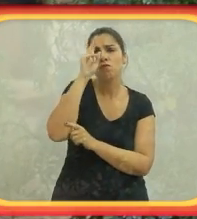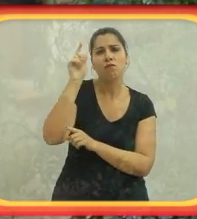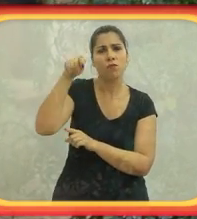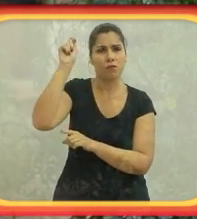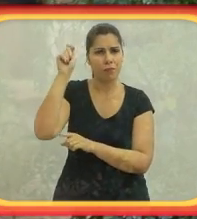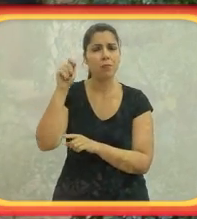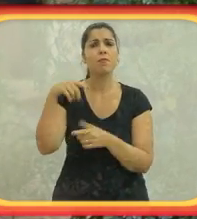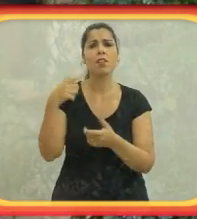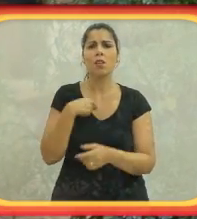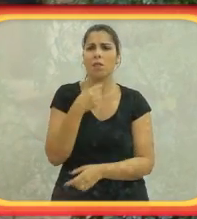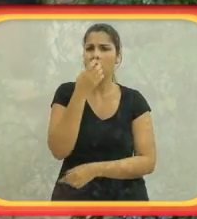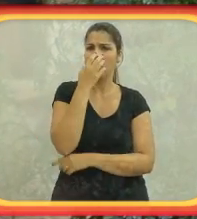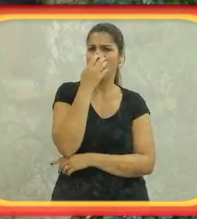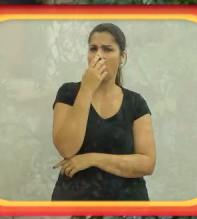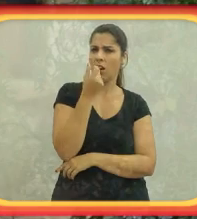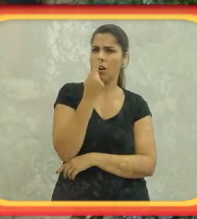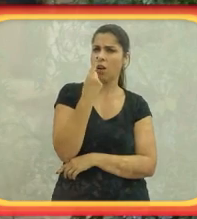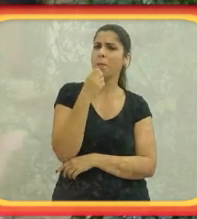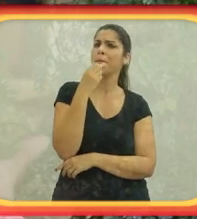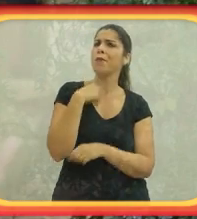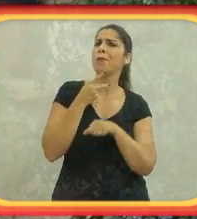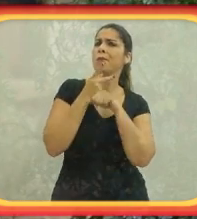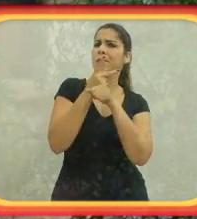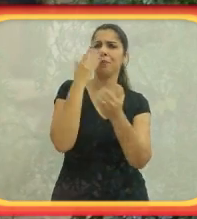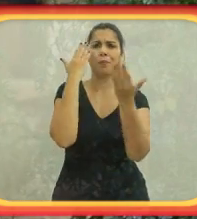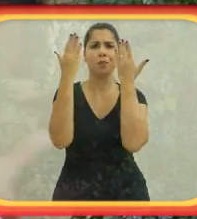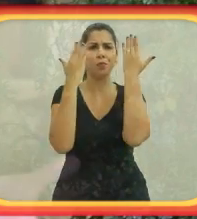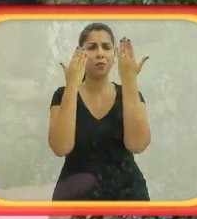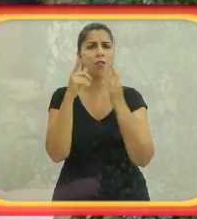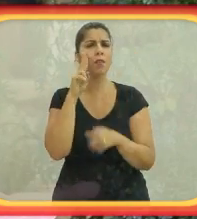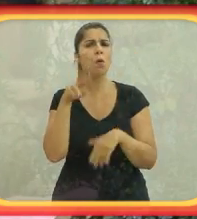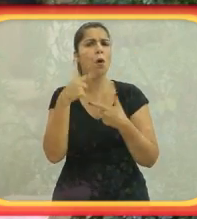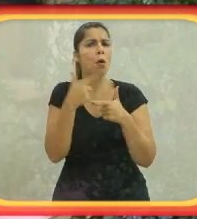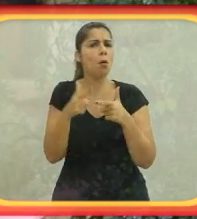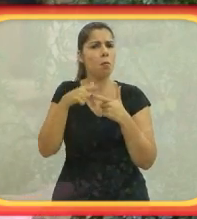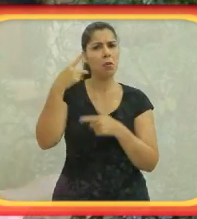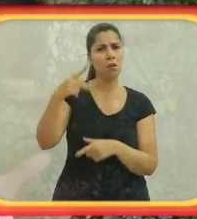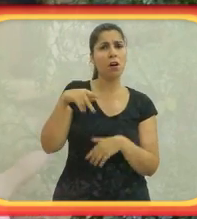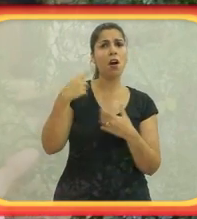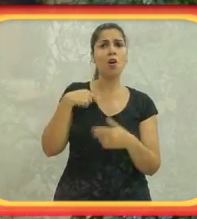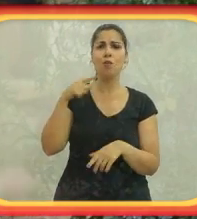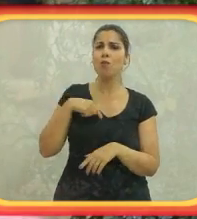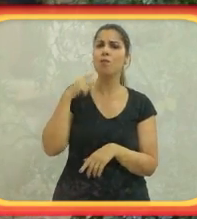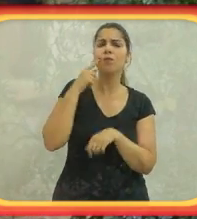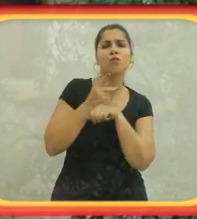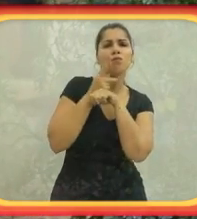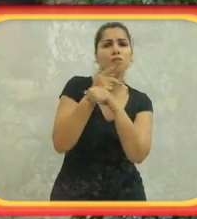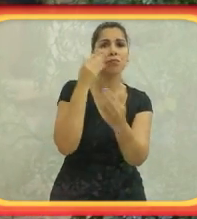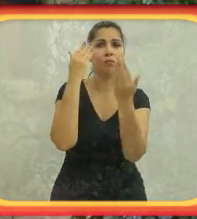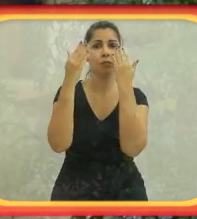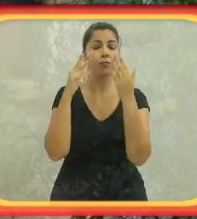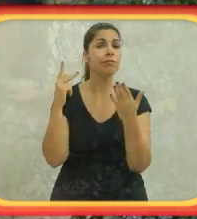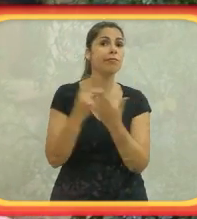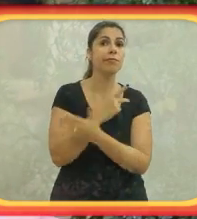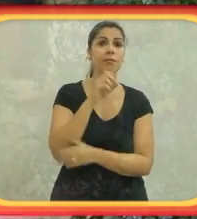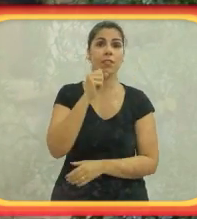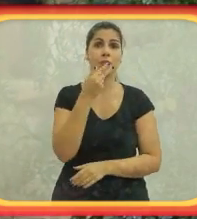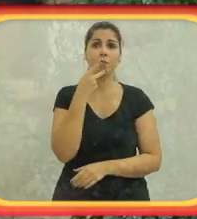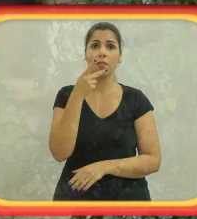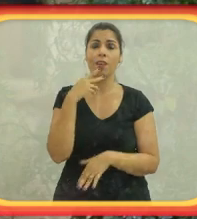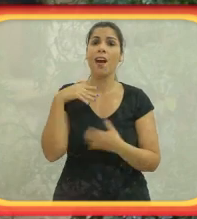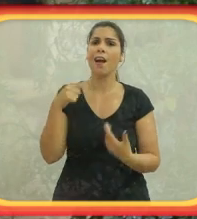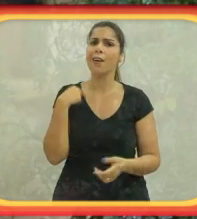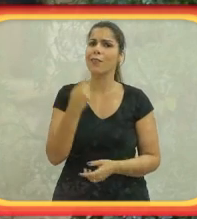fada. E aí eu fiquei assim, bom, vou procurar uma psicóloga para ver qual é o problema dela,